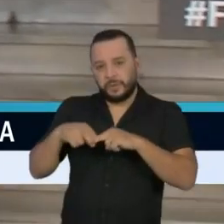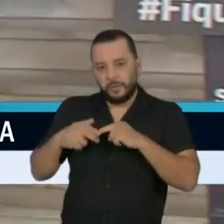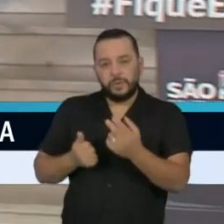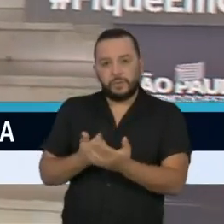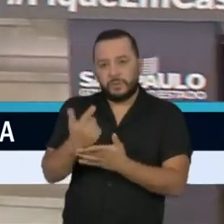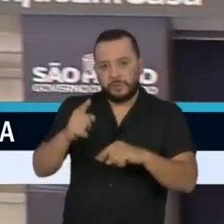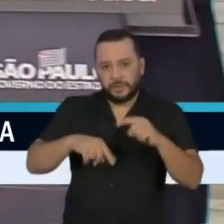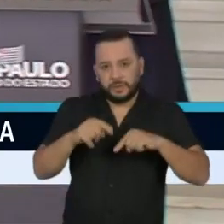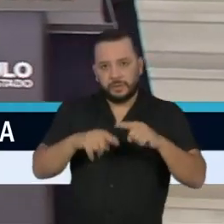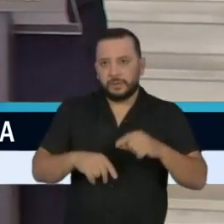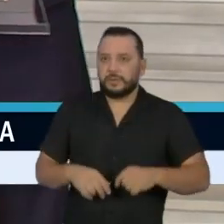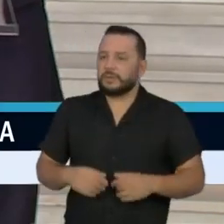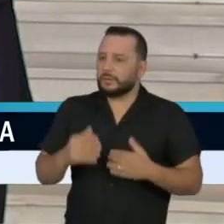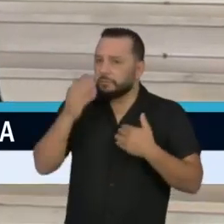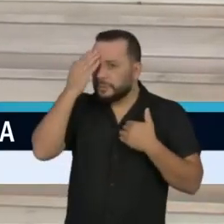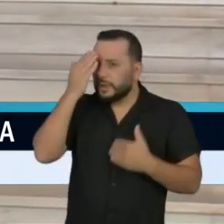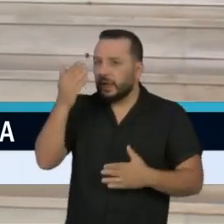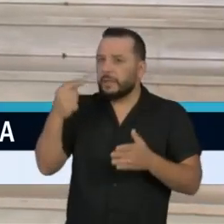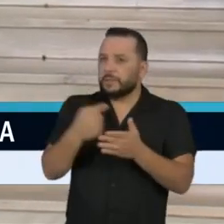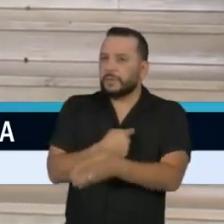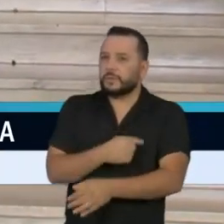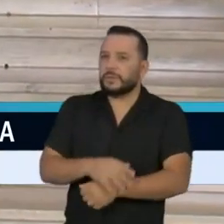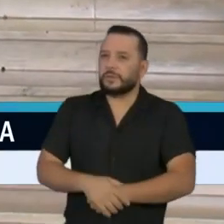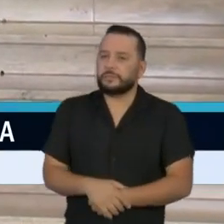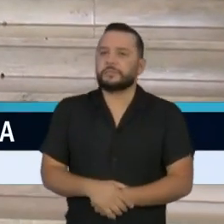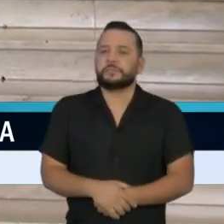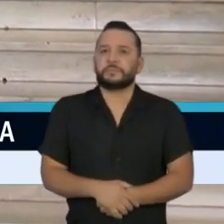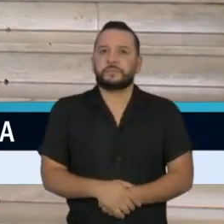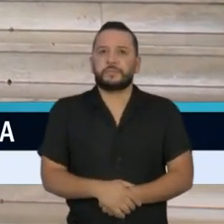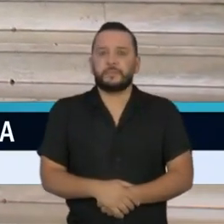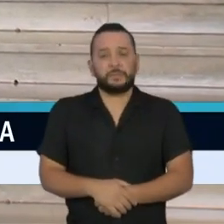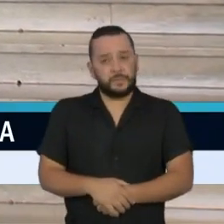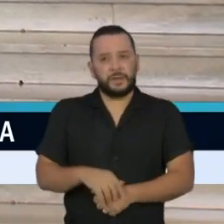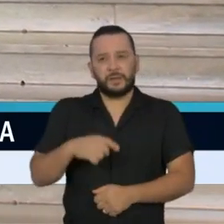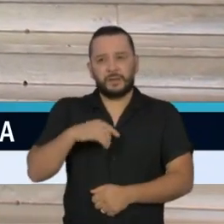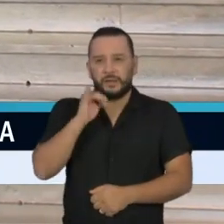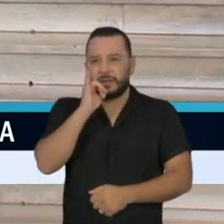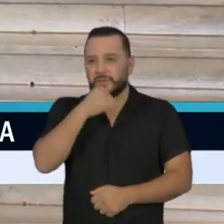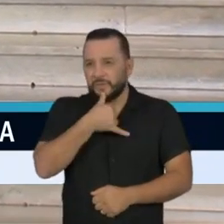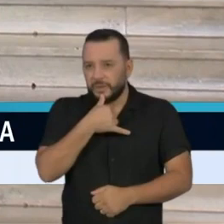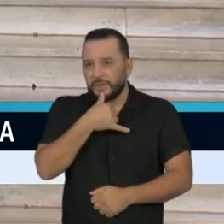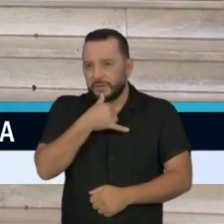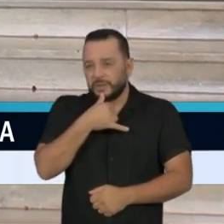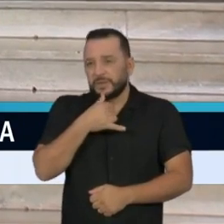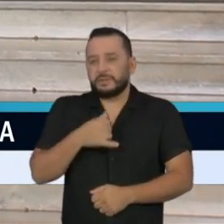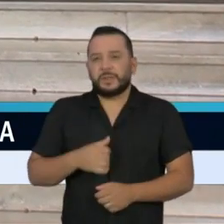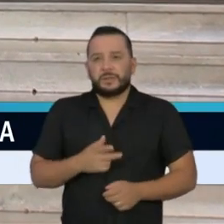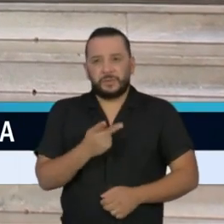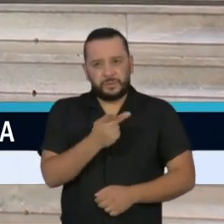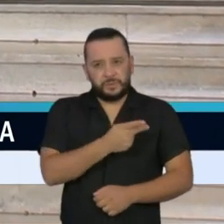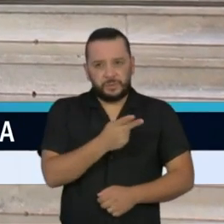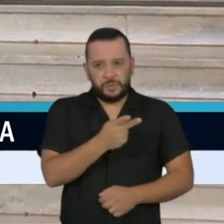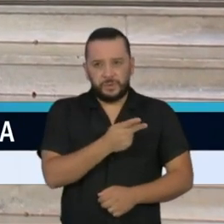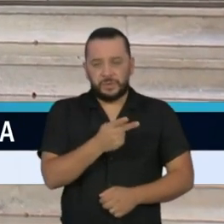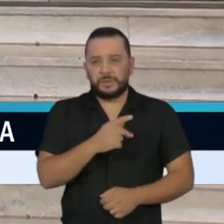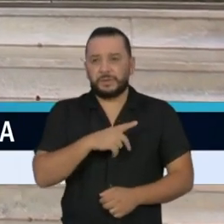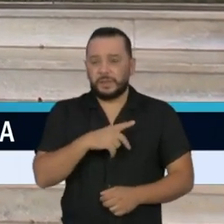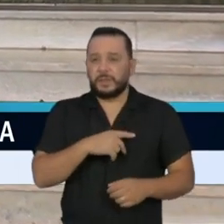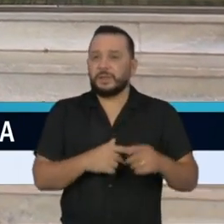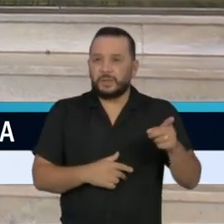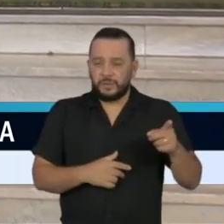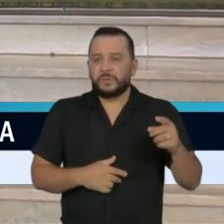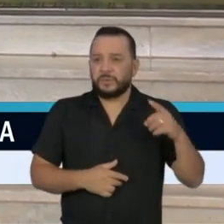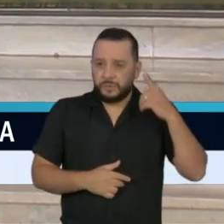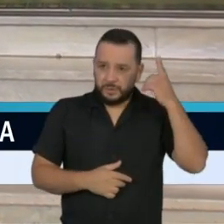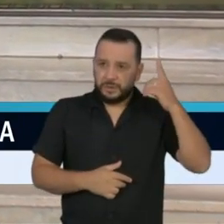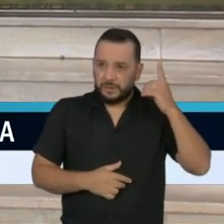obrigado pela pergunta. Primeiro, eu quero lamentar a atitude destes dois, um parlamentar e um